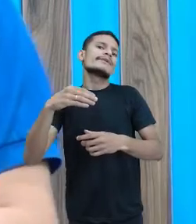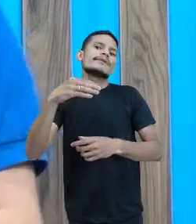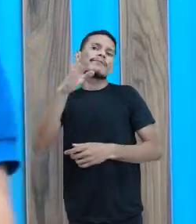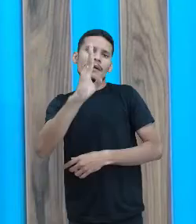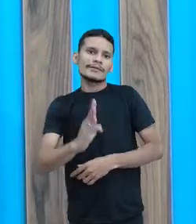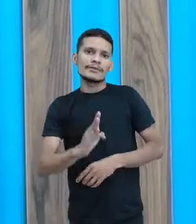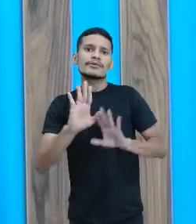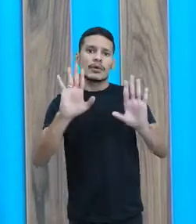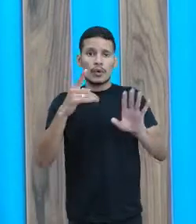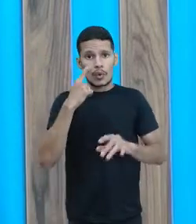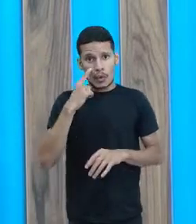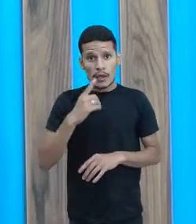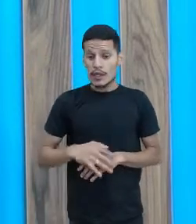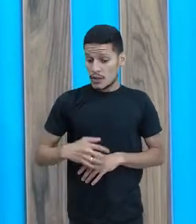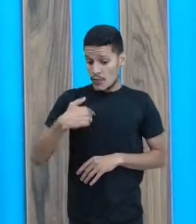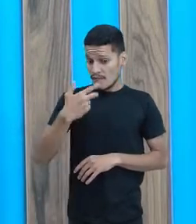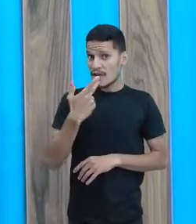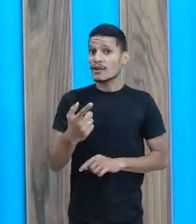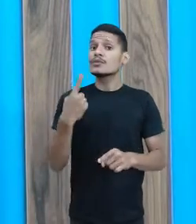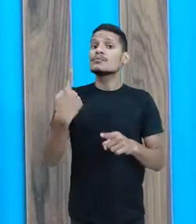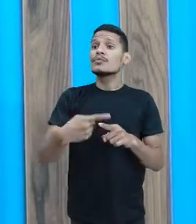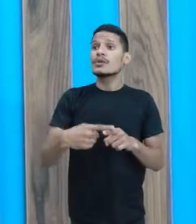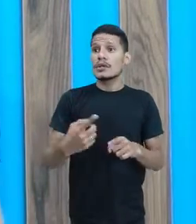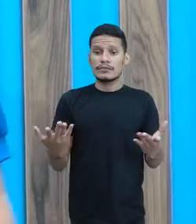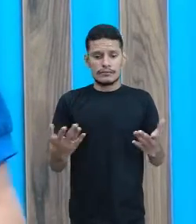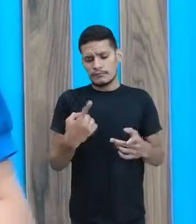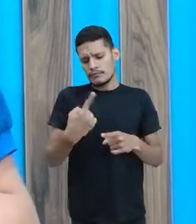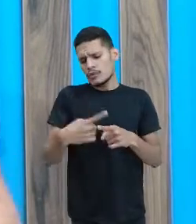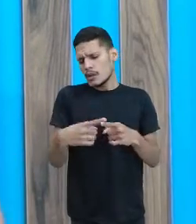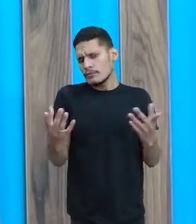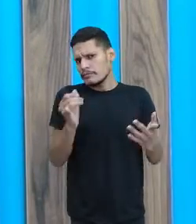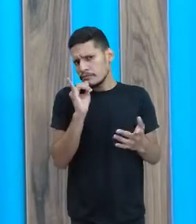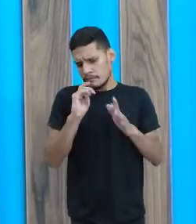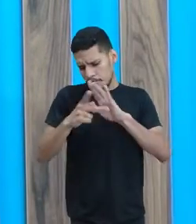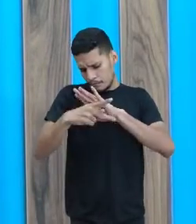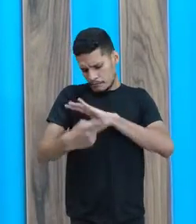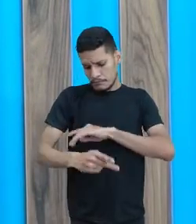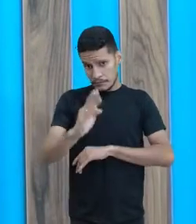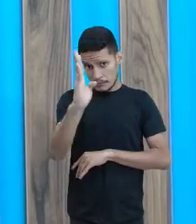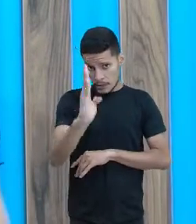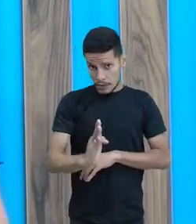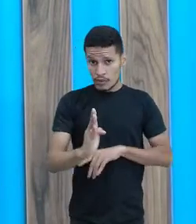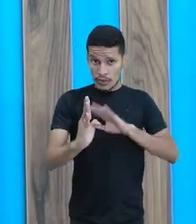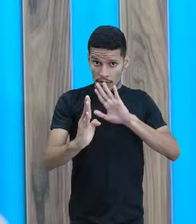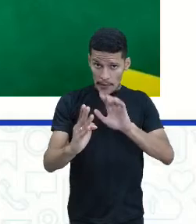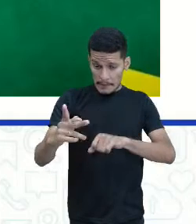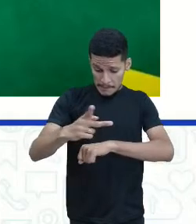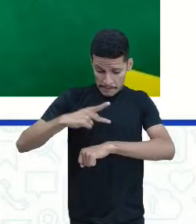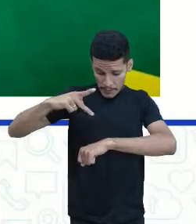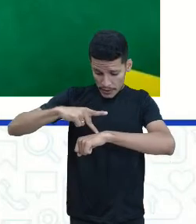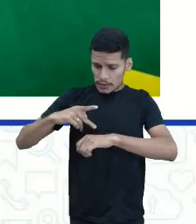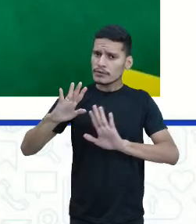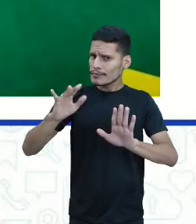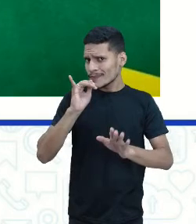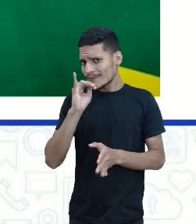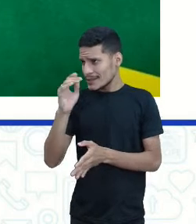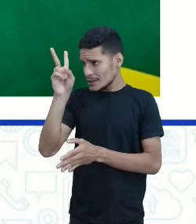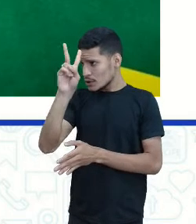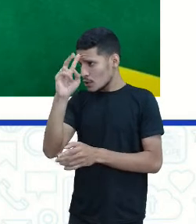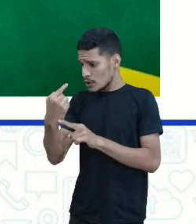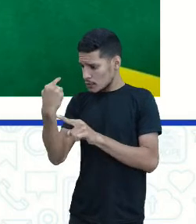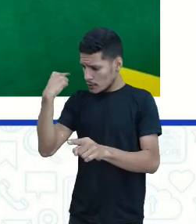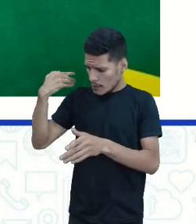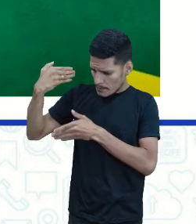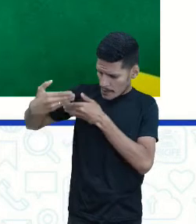pronto, agora, eu estou dizendo isso justamente porque o Brasil é um país que, ao longo da sua história, teve